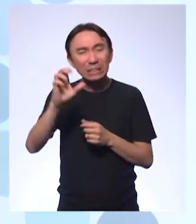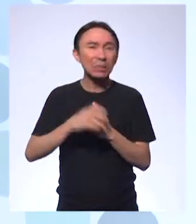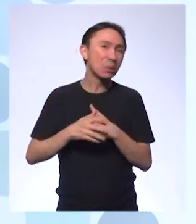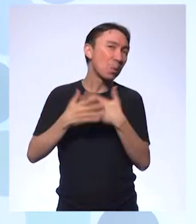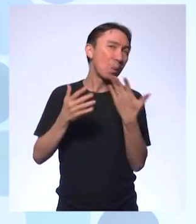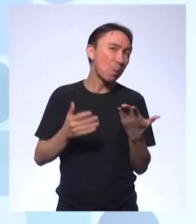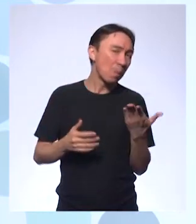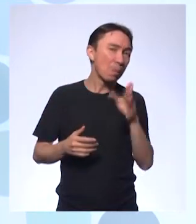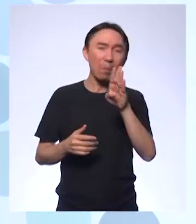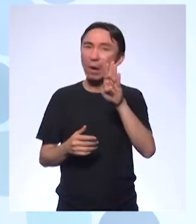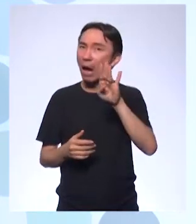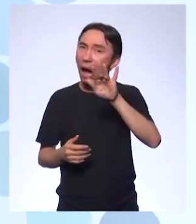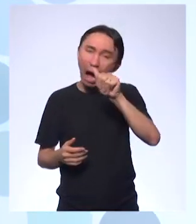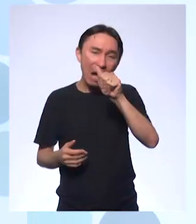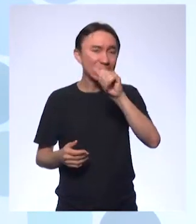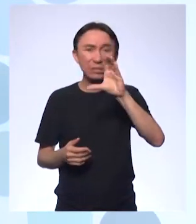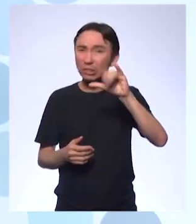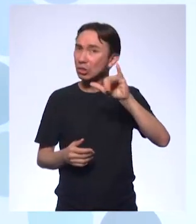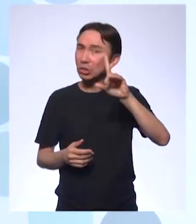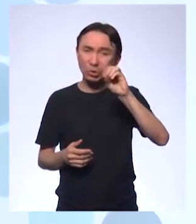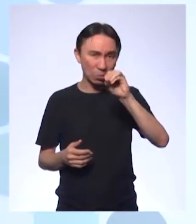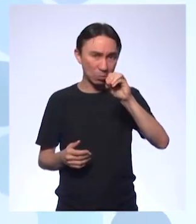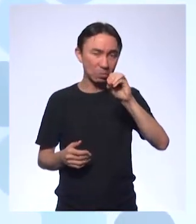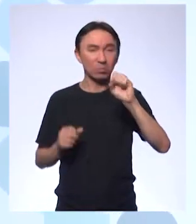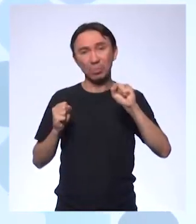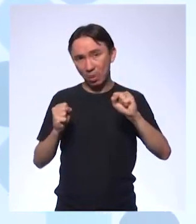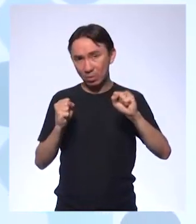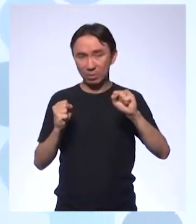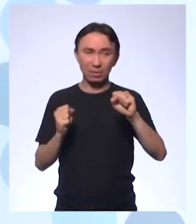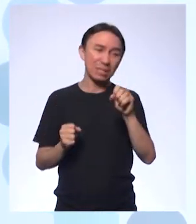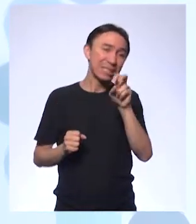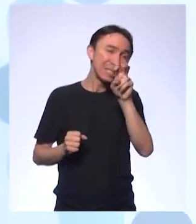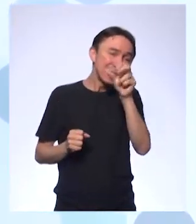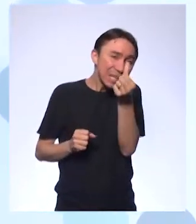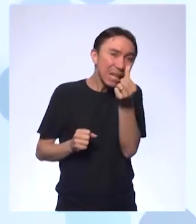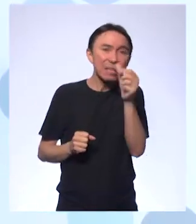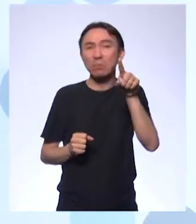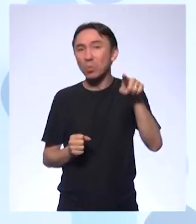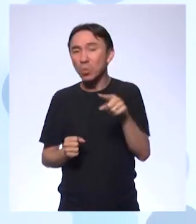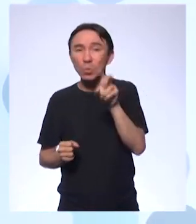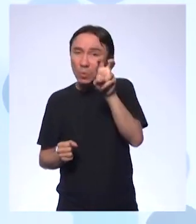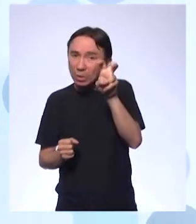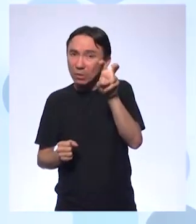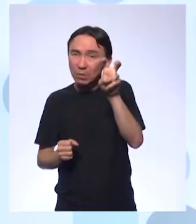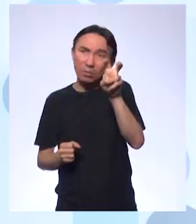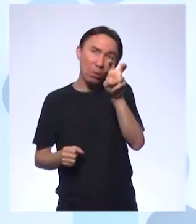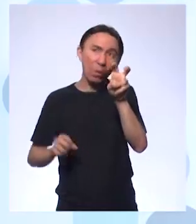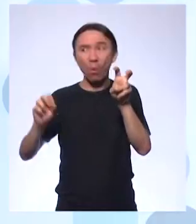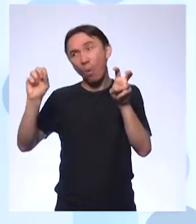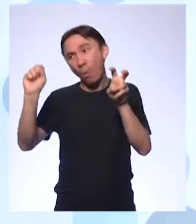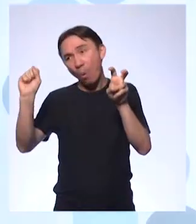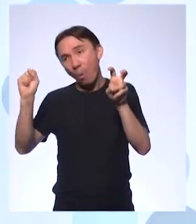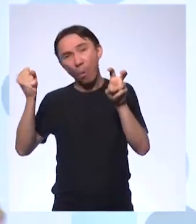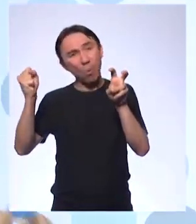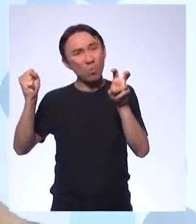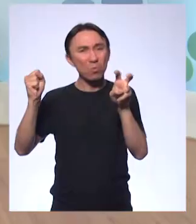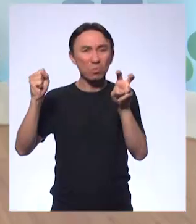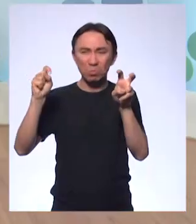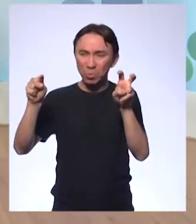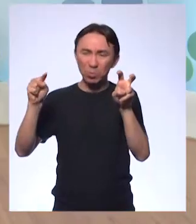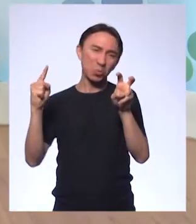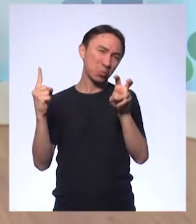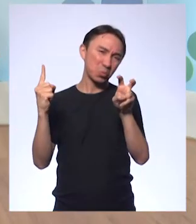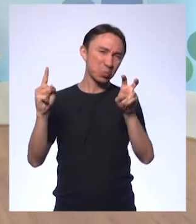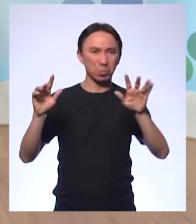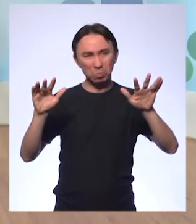6,5 e posso ter um pH em torno de 8,1, que é levemente básica. Essa é aquela que você pega direto da fonte. Mas a água que chega na